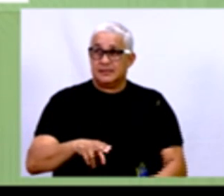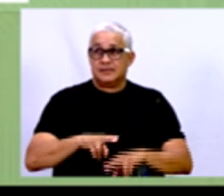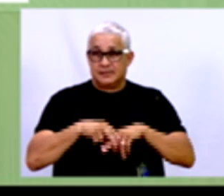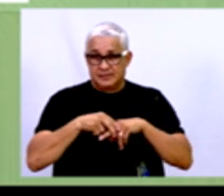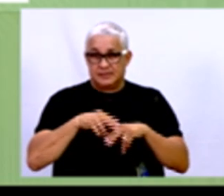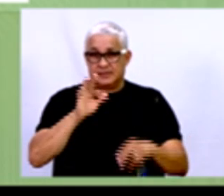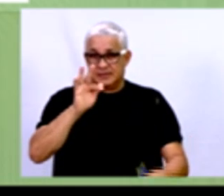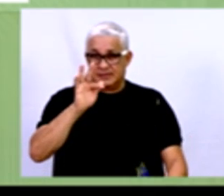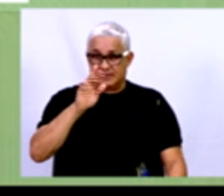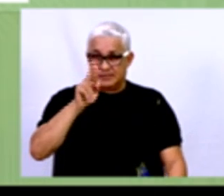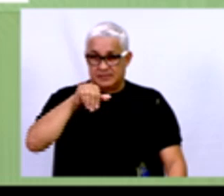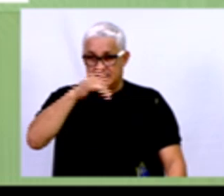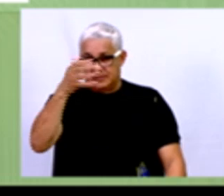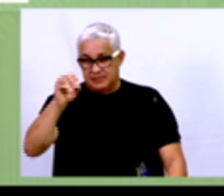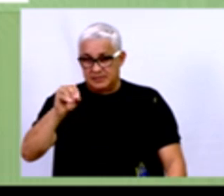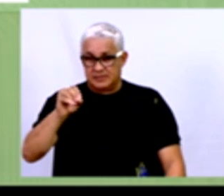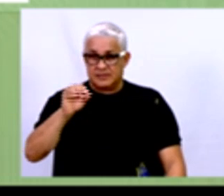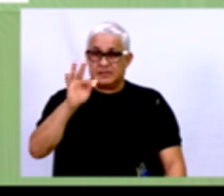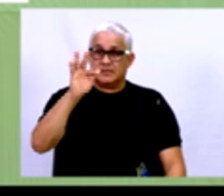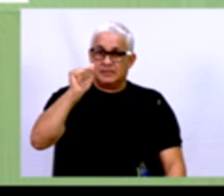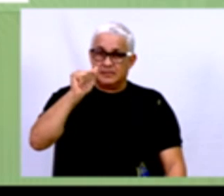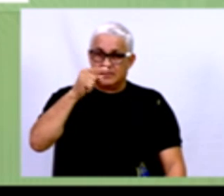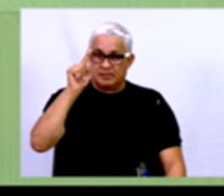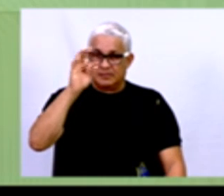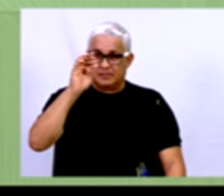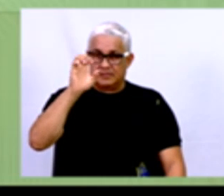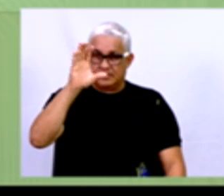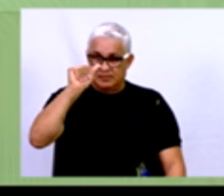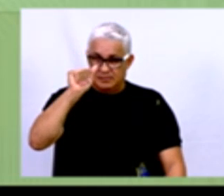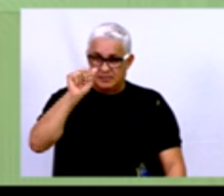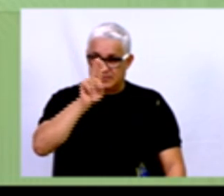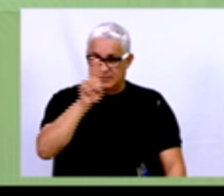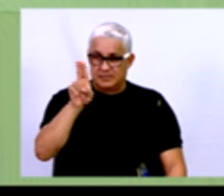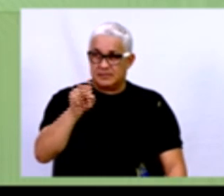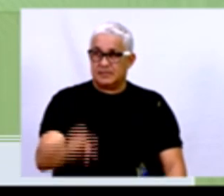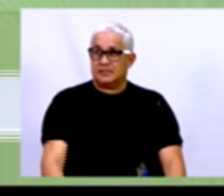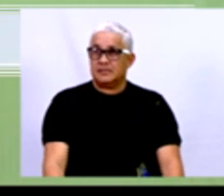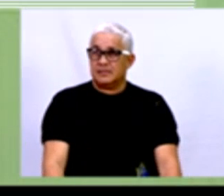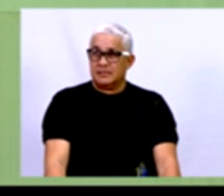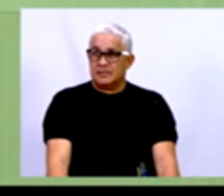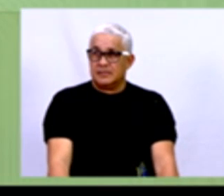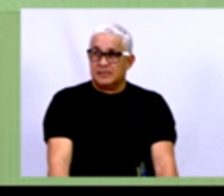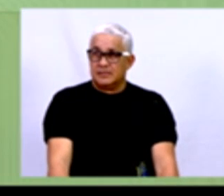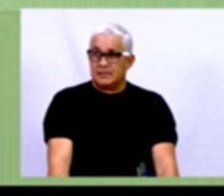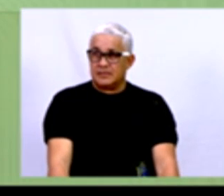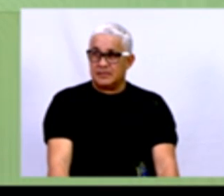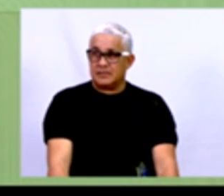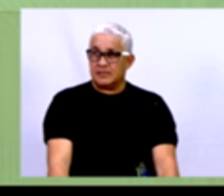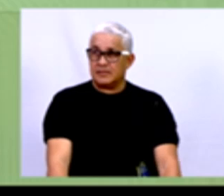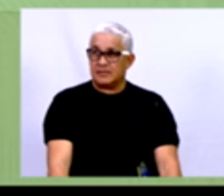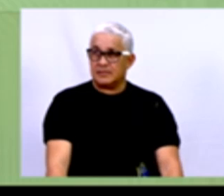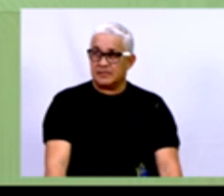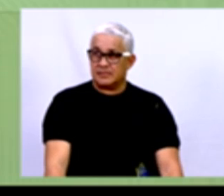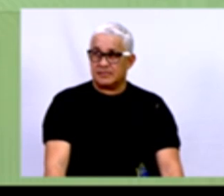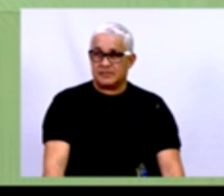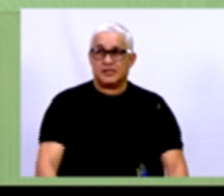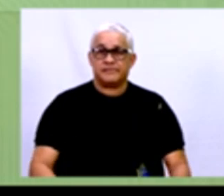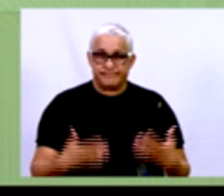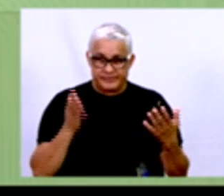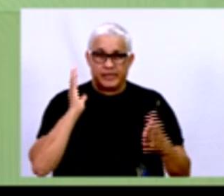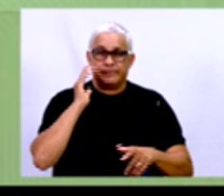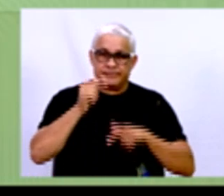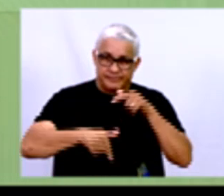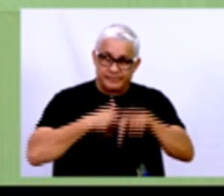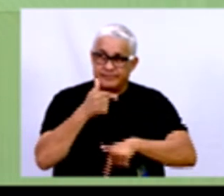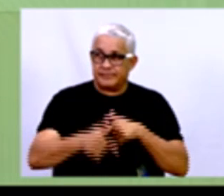a função é a fática. Esse aqui nós vamos passar, né, porque a gente já trabalhou